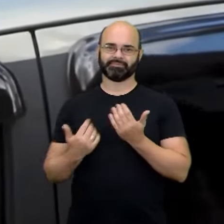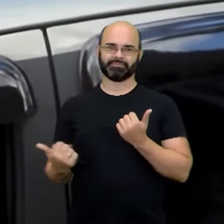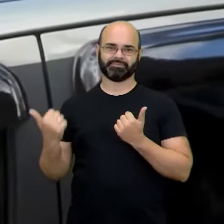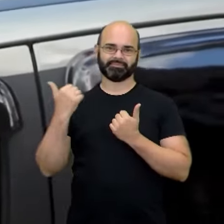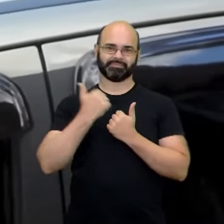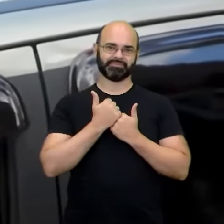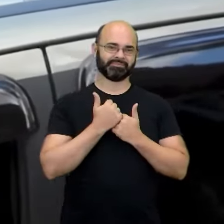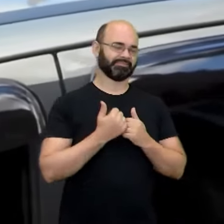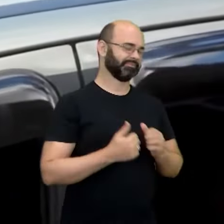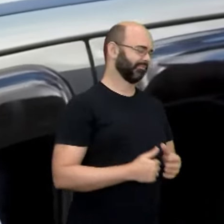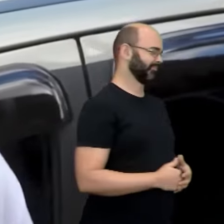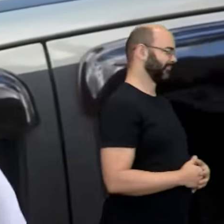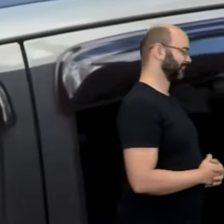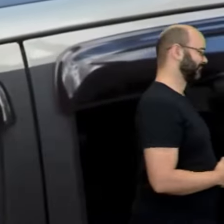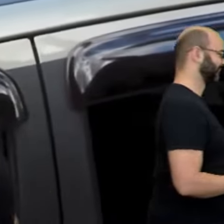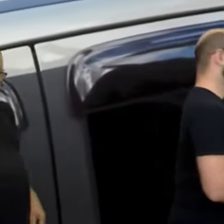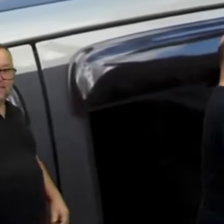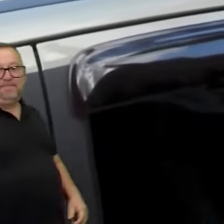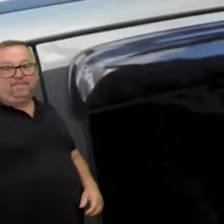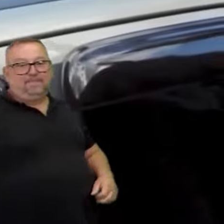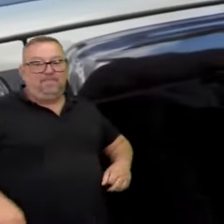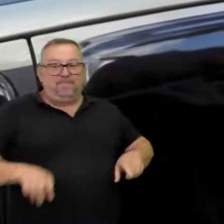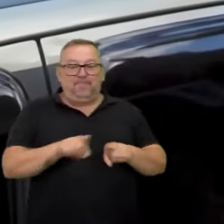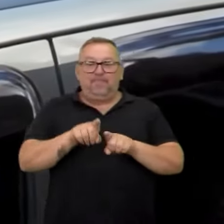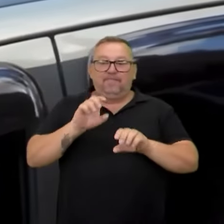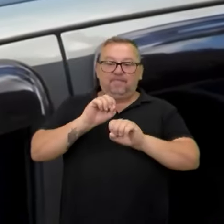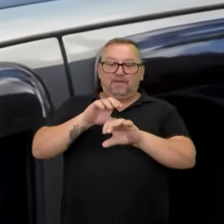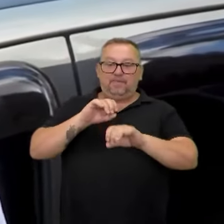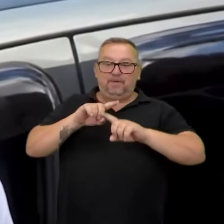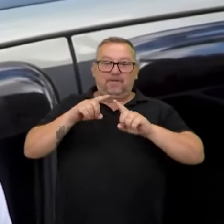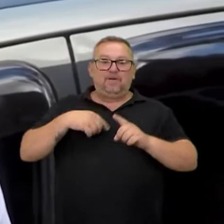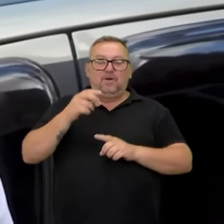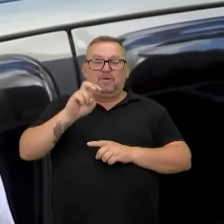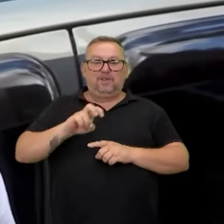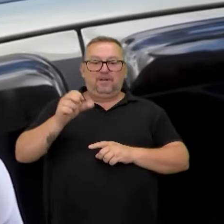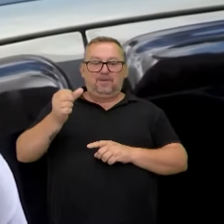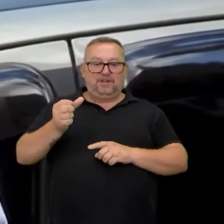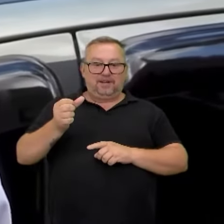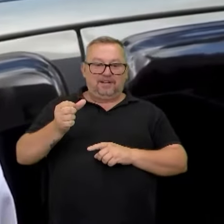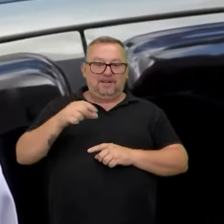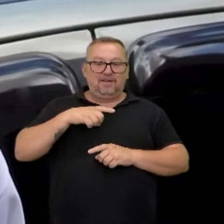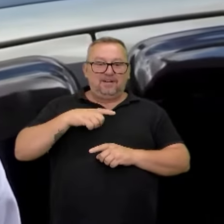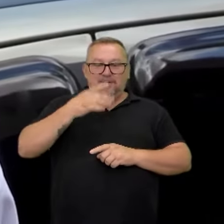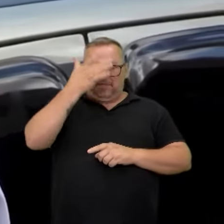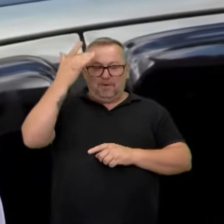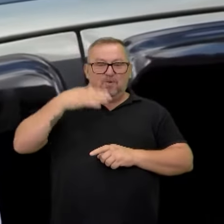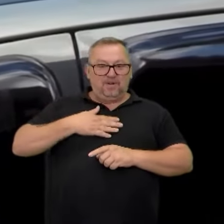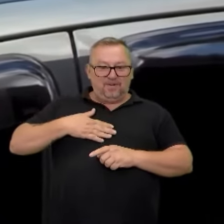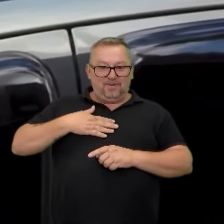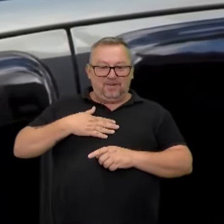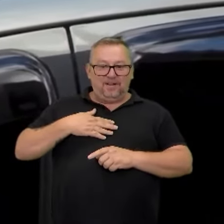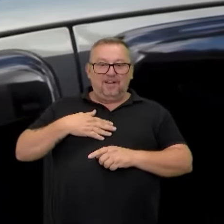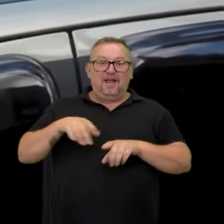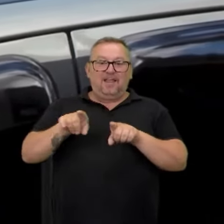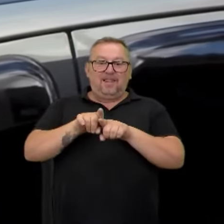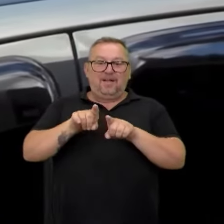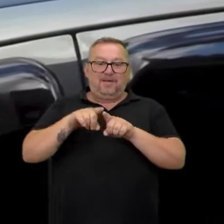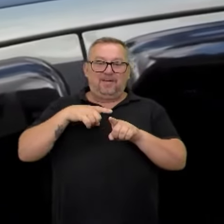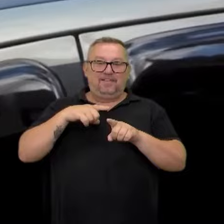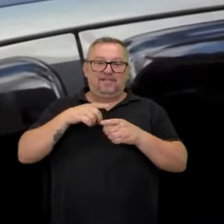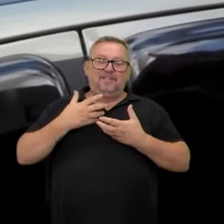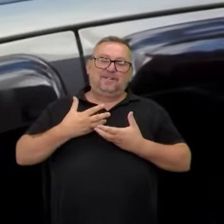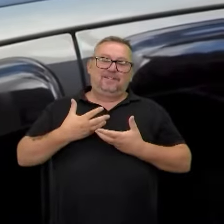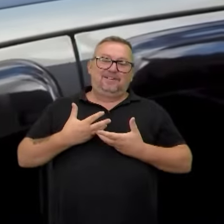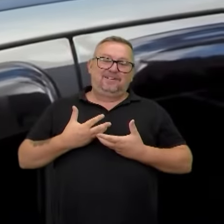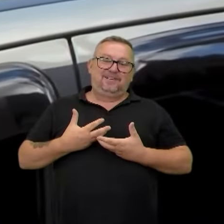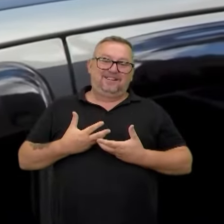eu ensinei muitos garotos aí, ensinei acho uns 5 ou 6 garotas, são de palhaço. Aí eu já tô meio